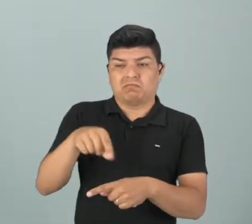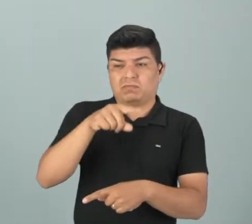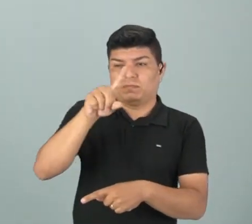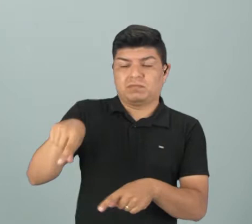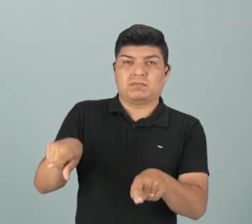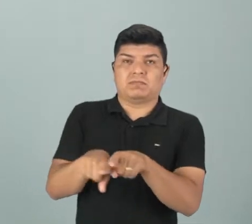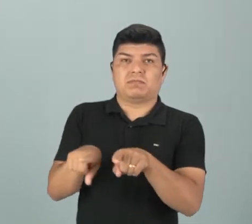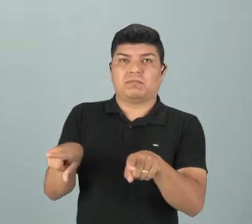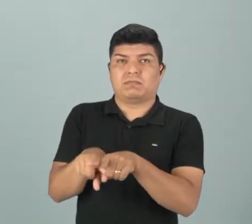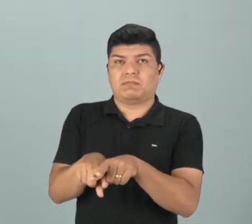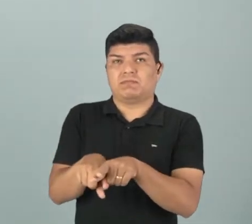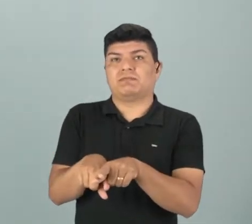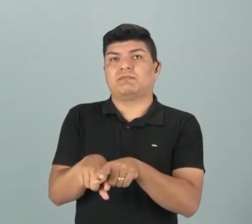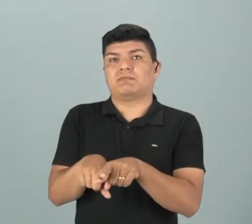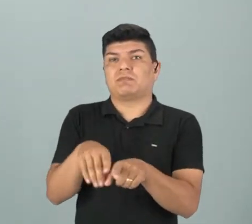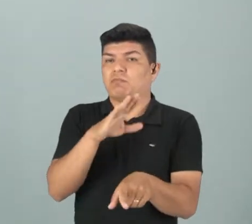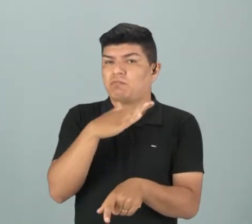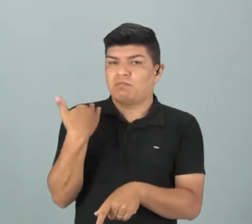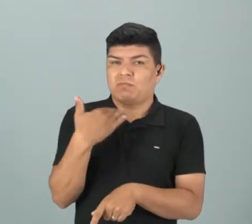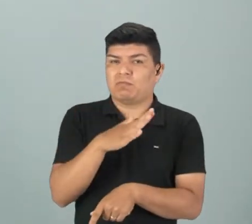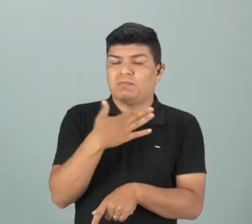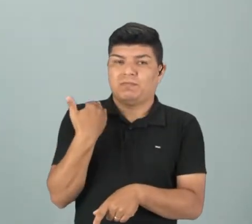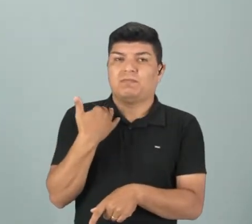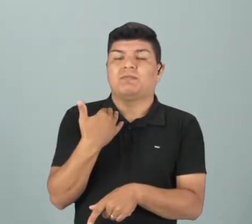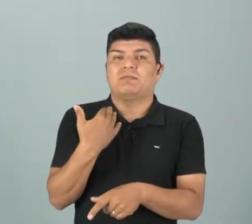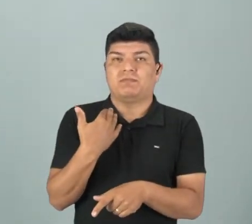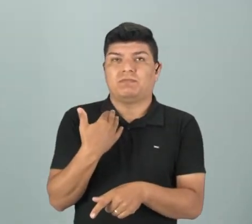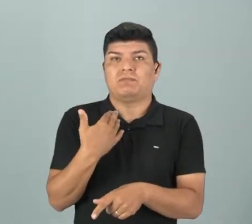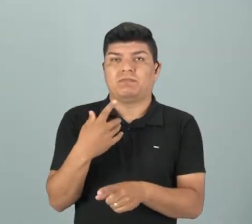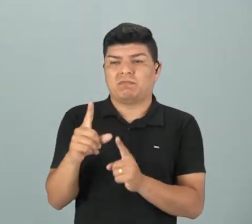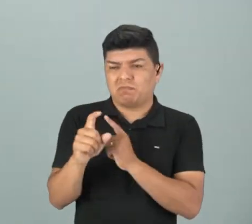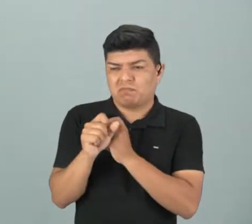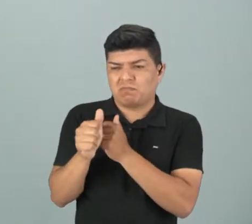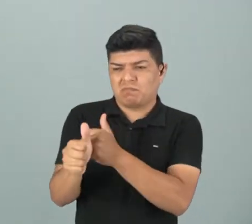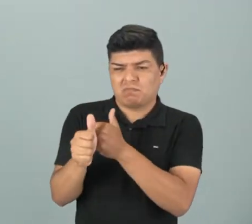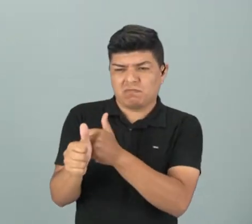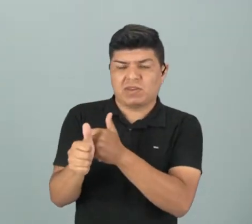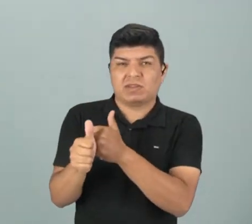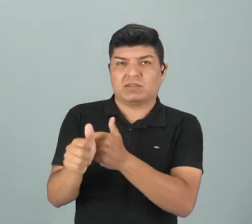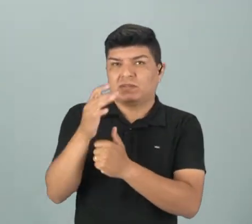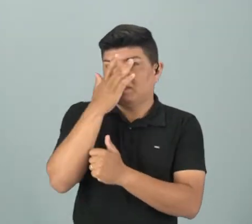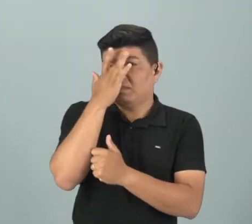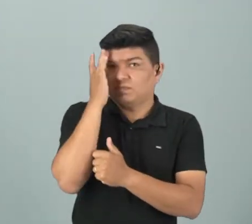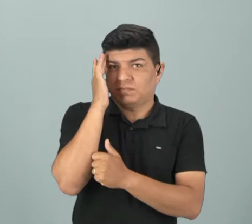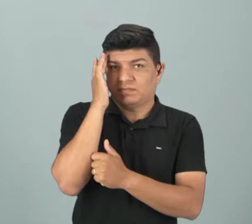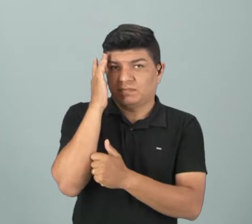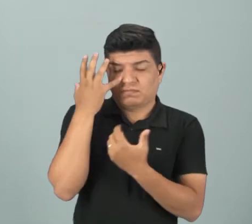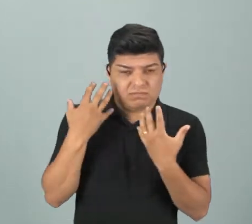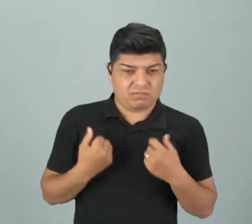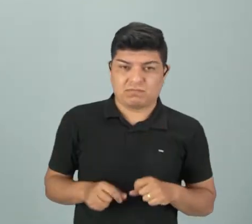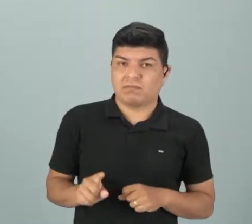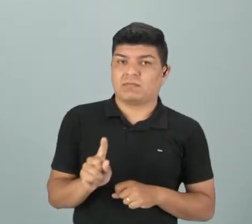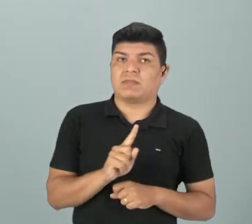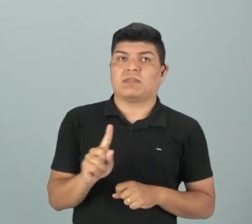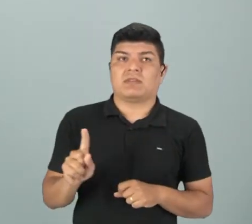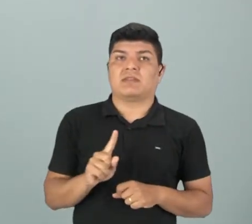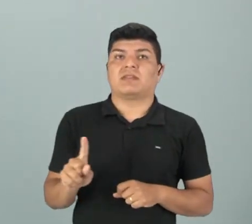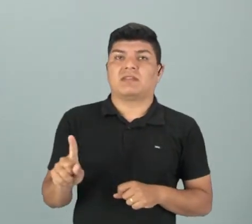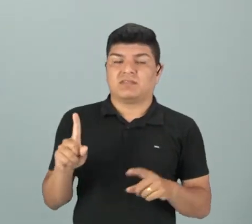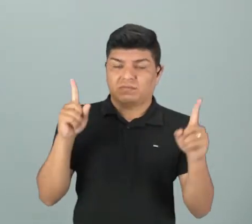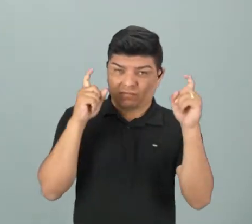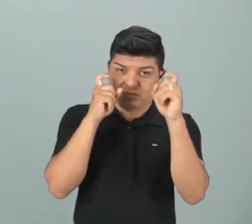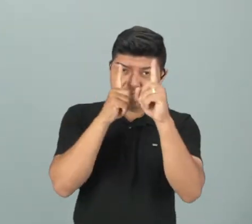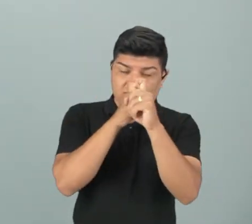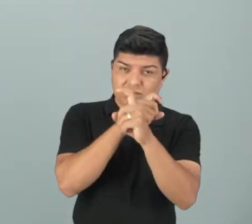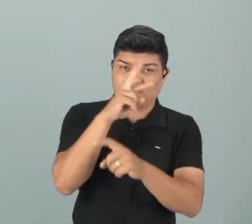censura, por muitas mortes também, perseguição aos opositores. Então vai ser um período bem tenso